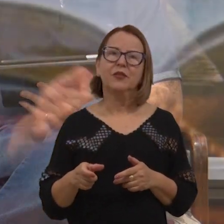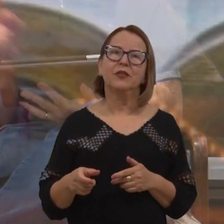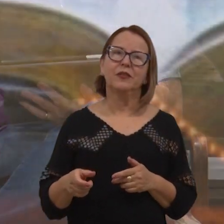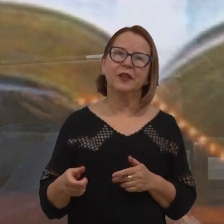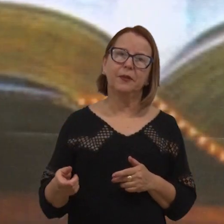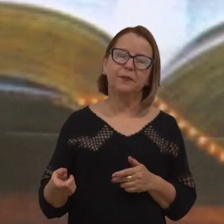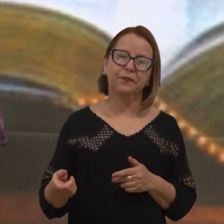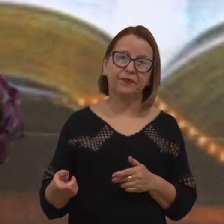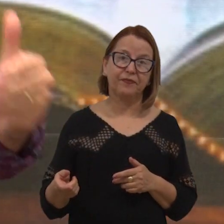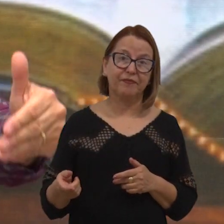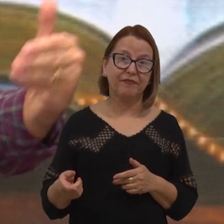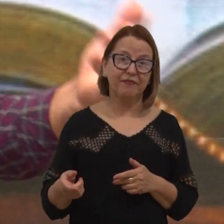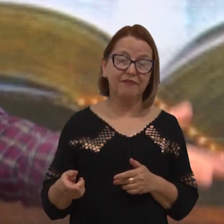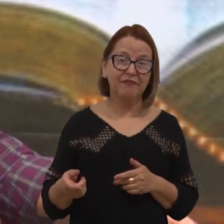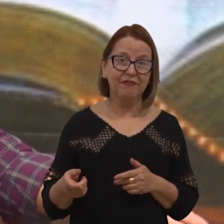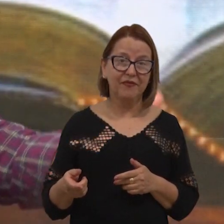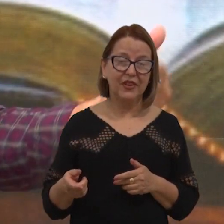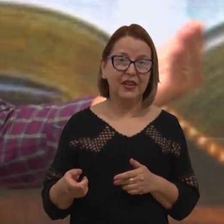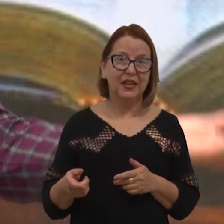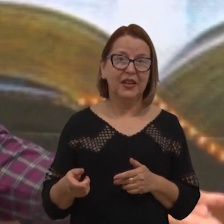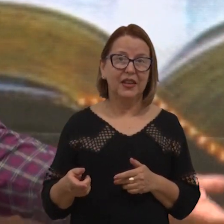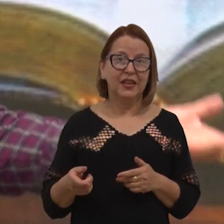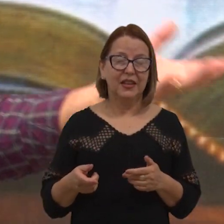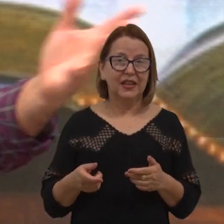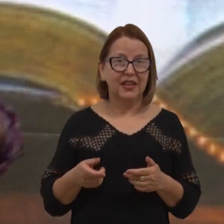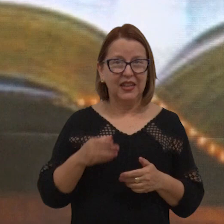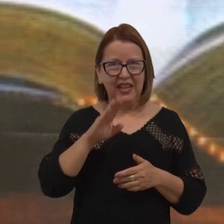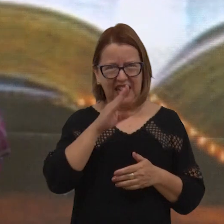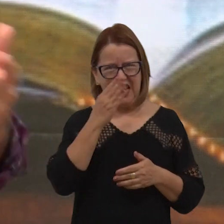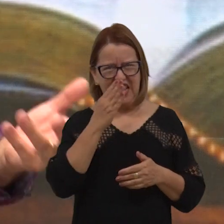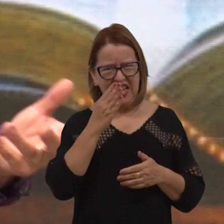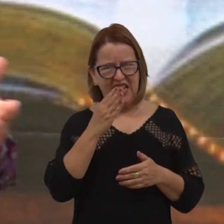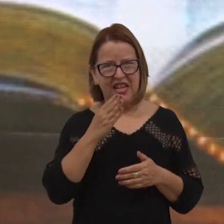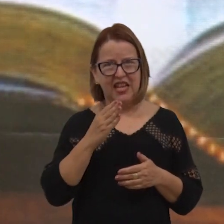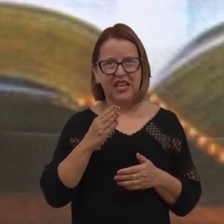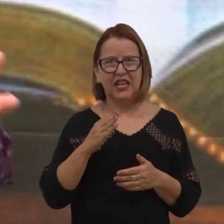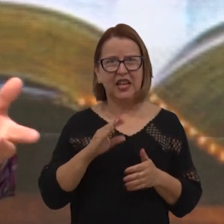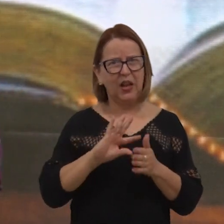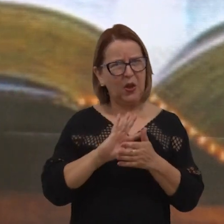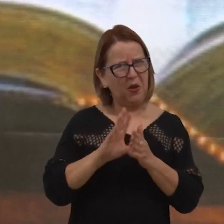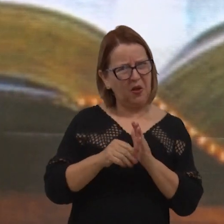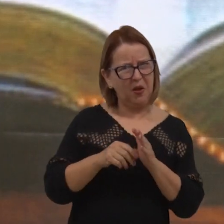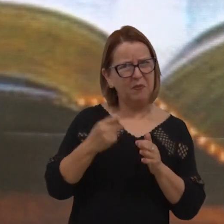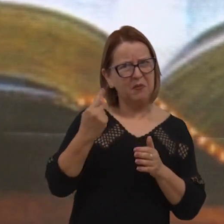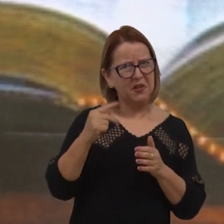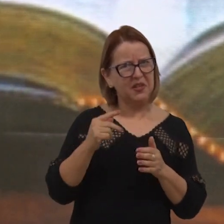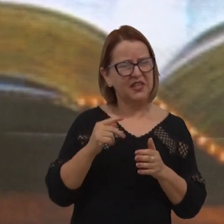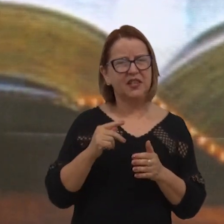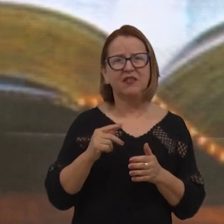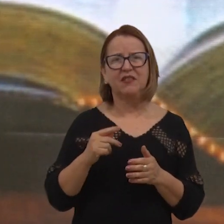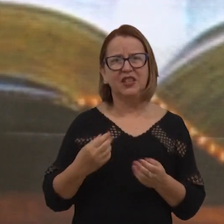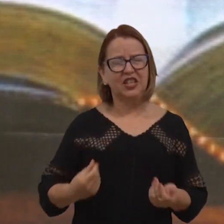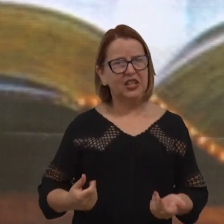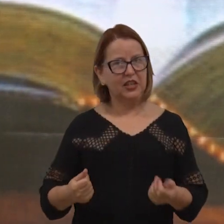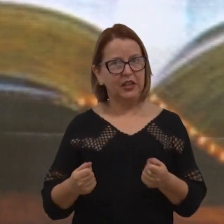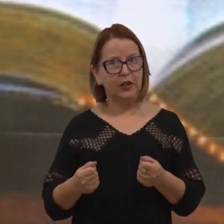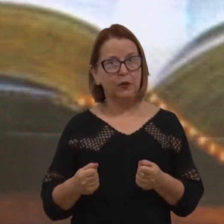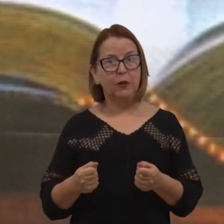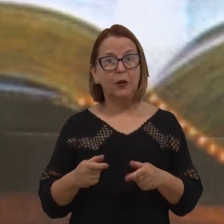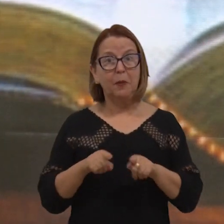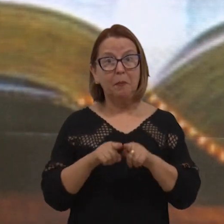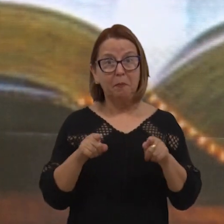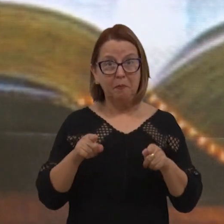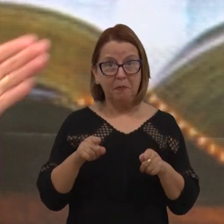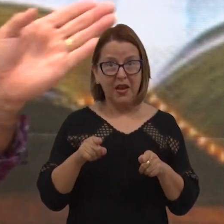seu dinheiro para fazer um negócio, some com o seu dinheiro e você fala, poxa vida, o que é isso? Você já parou para pensar que